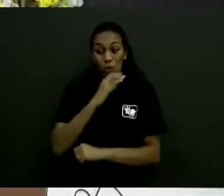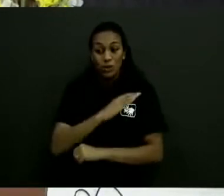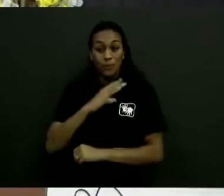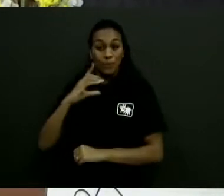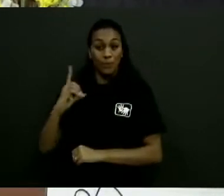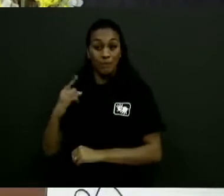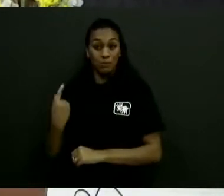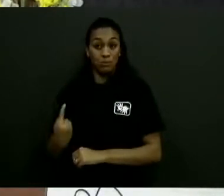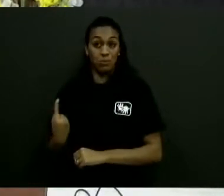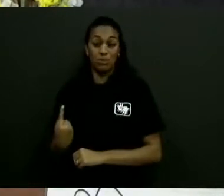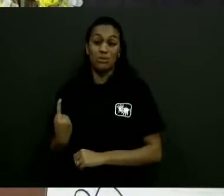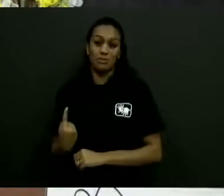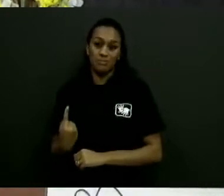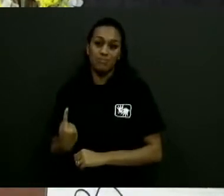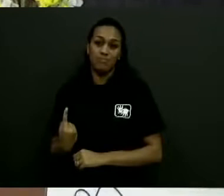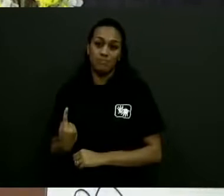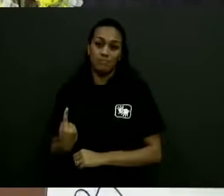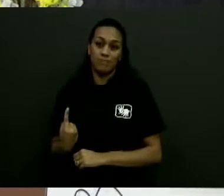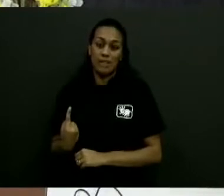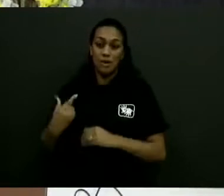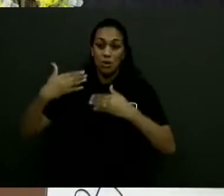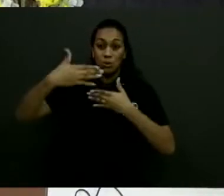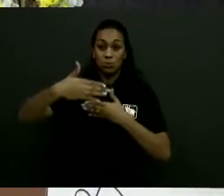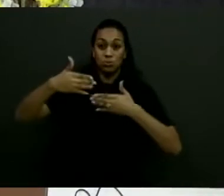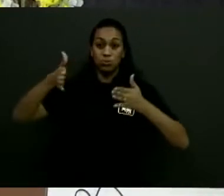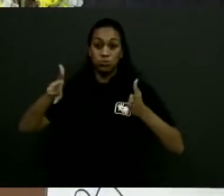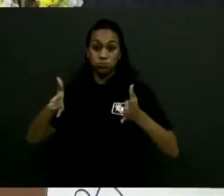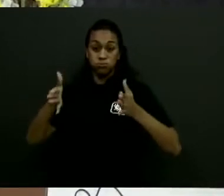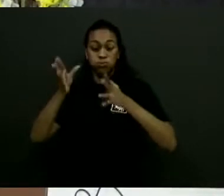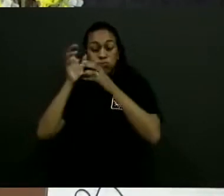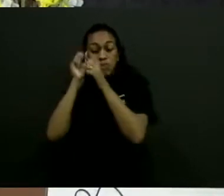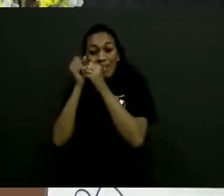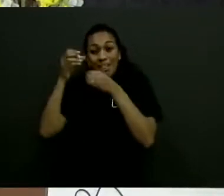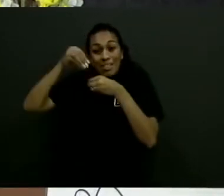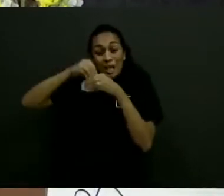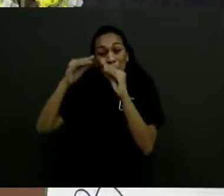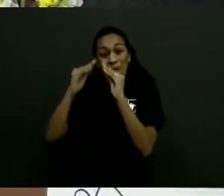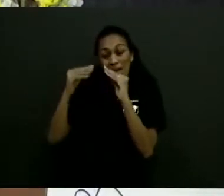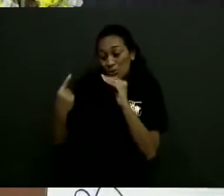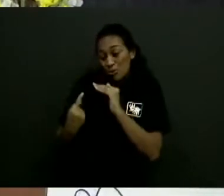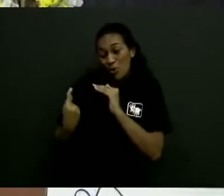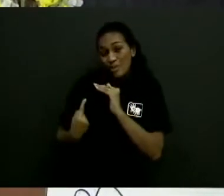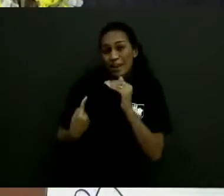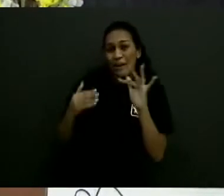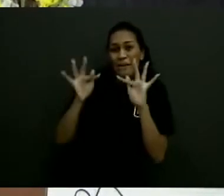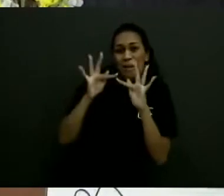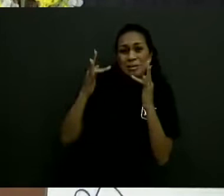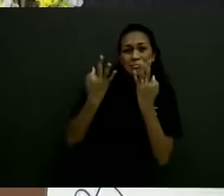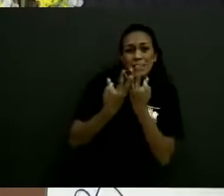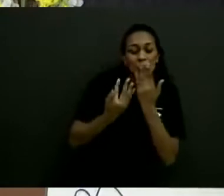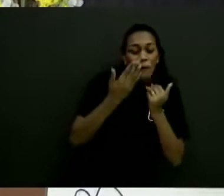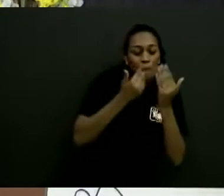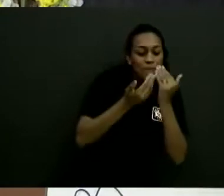eu estava isolado no meu quarto, dentro da minha casa, né, e eu vendo minha família almoçando